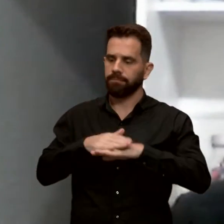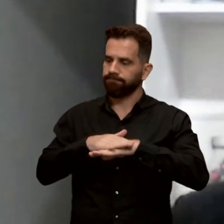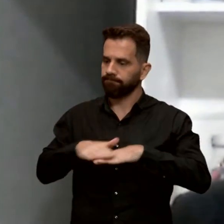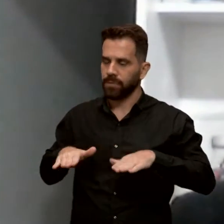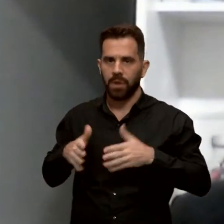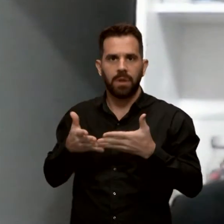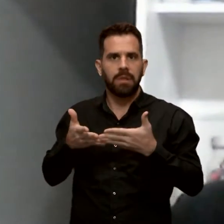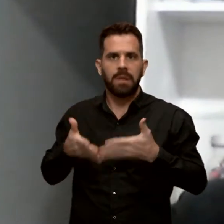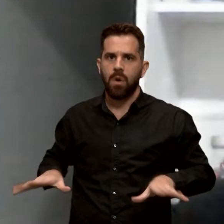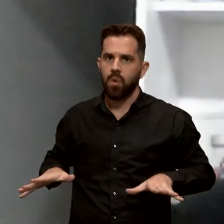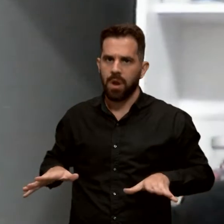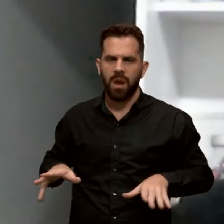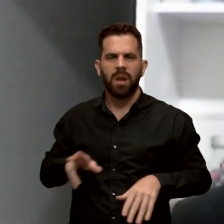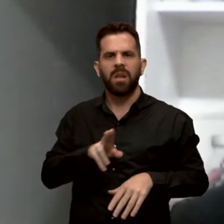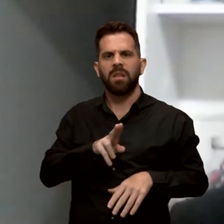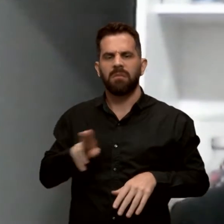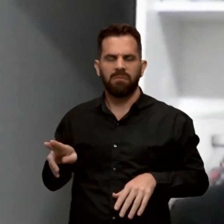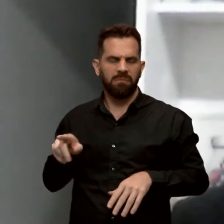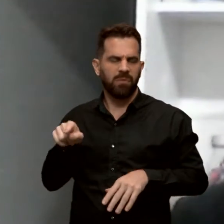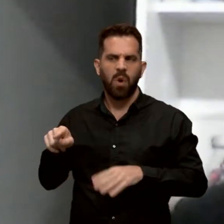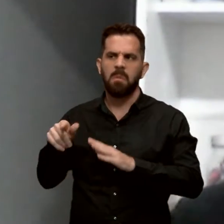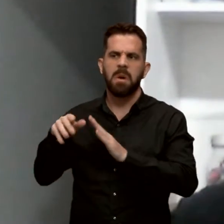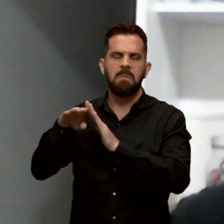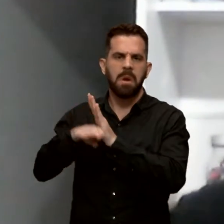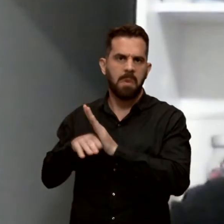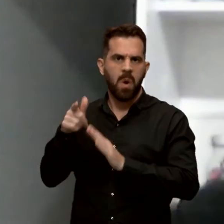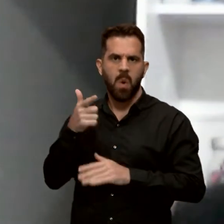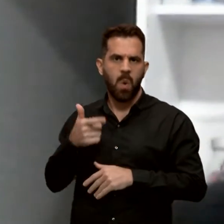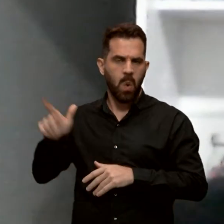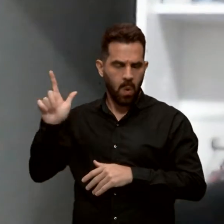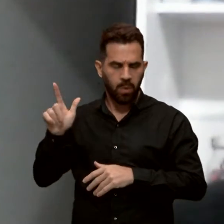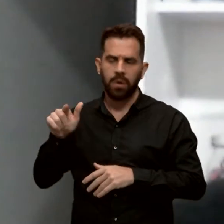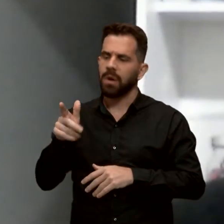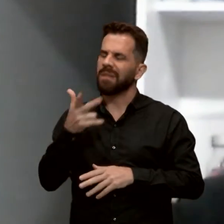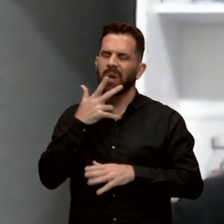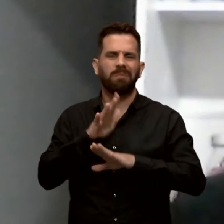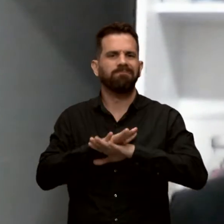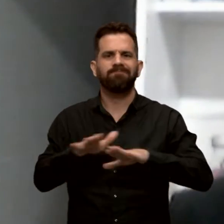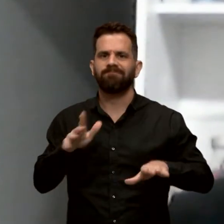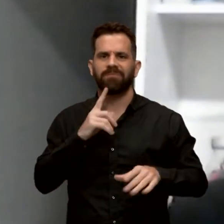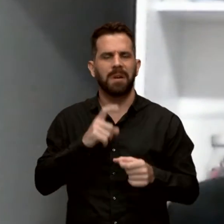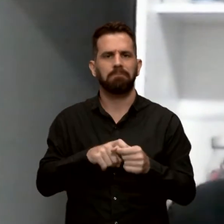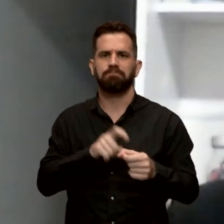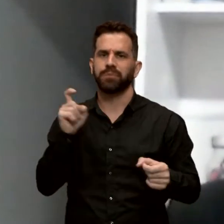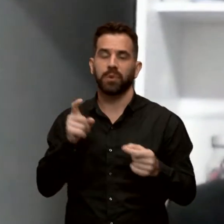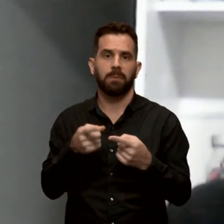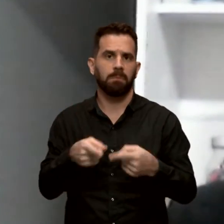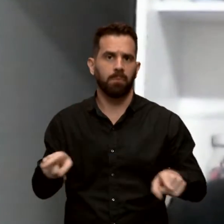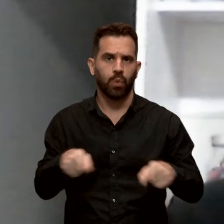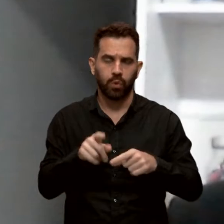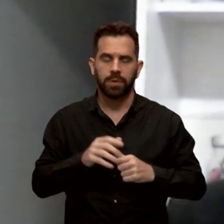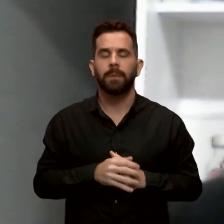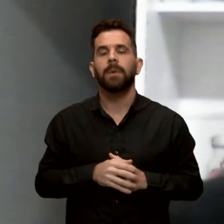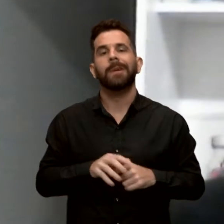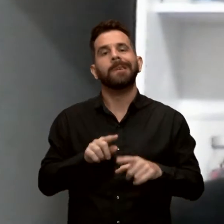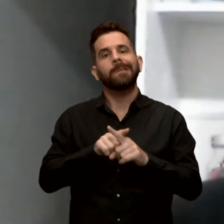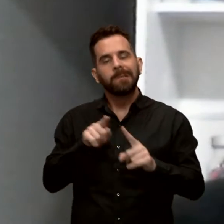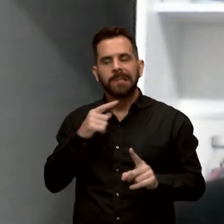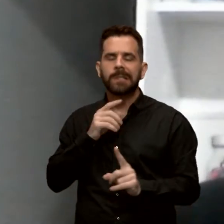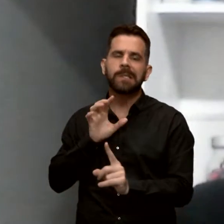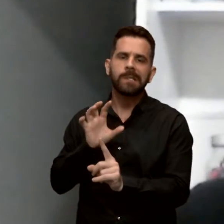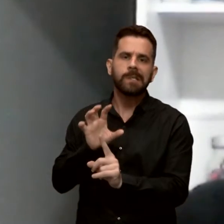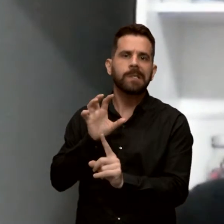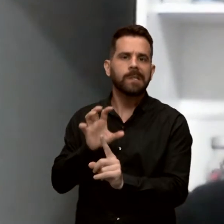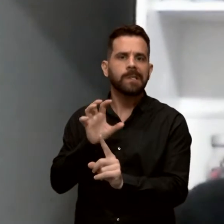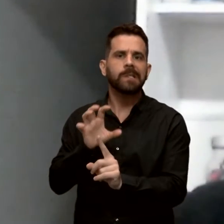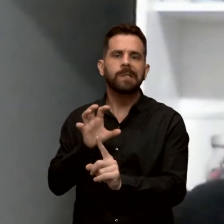na Orelha, ele já havia dito que não continuaria essa participação na música. Eles influenciaram para que ele